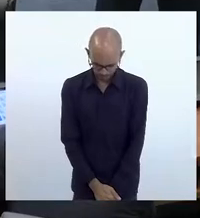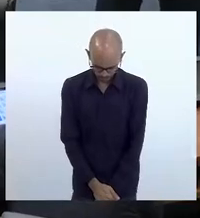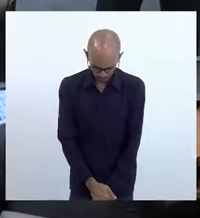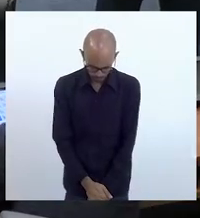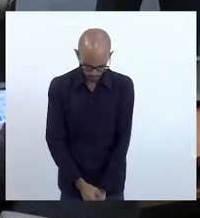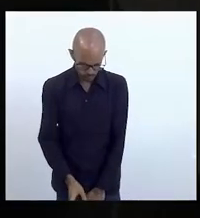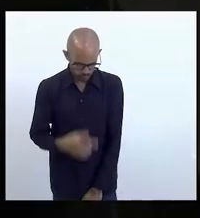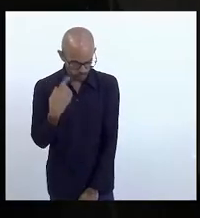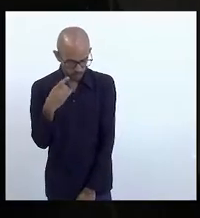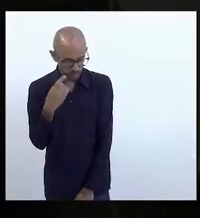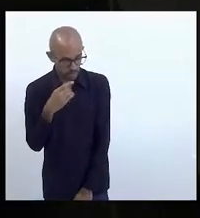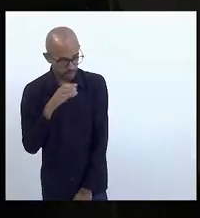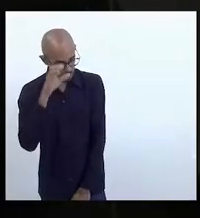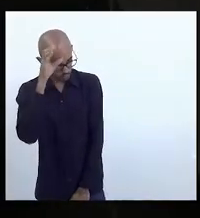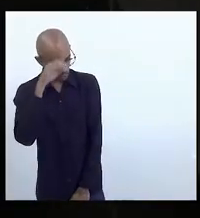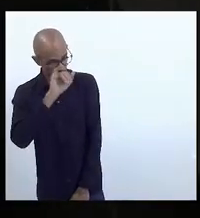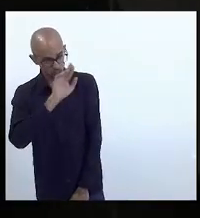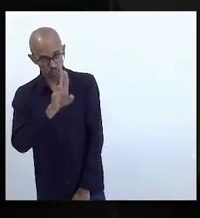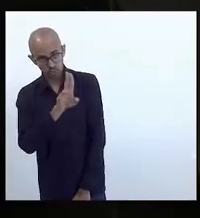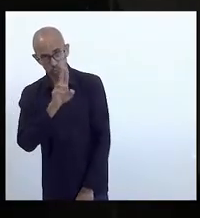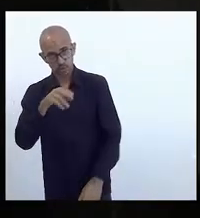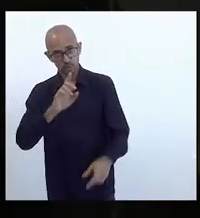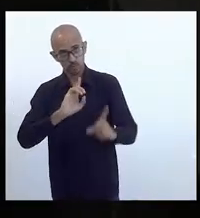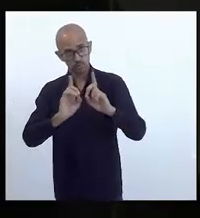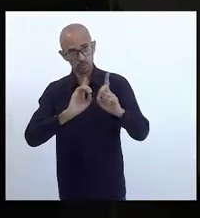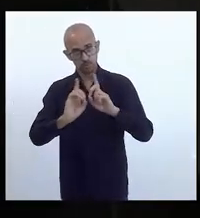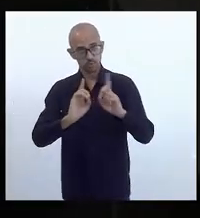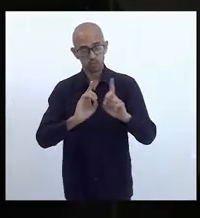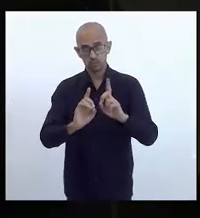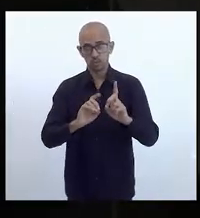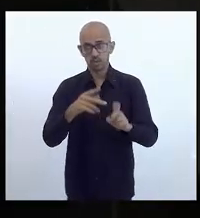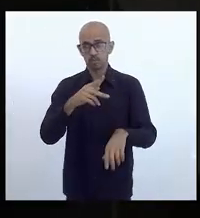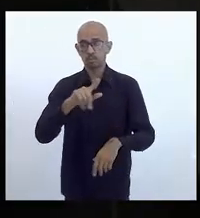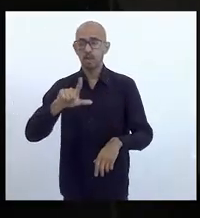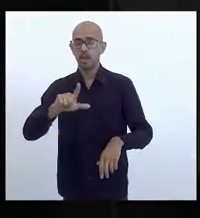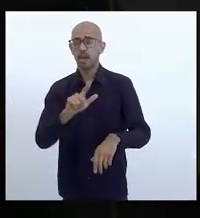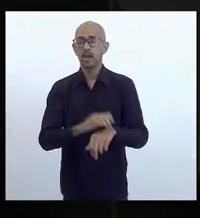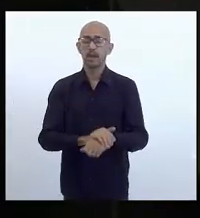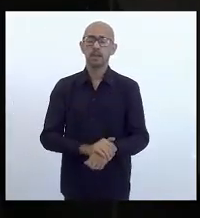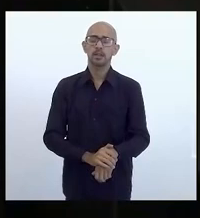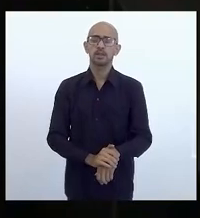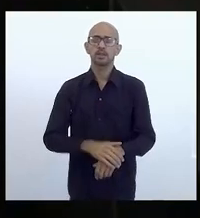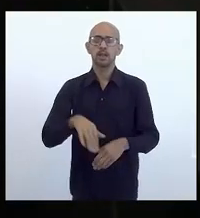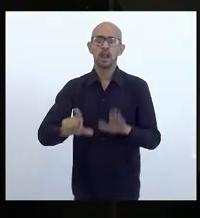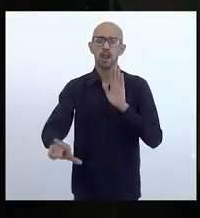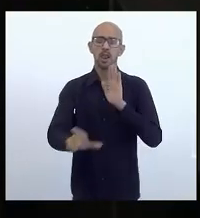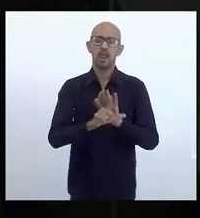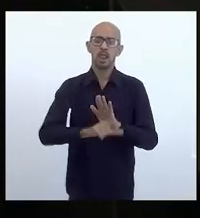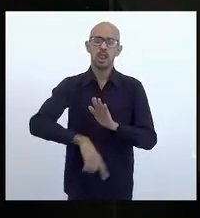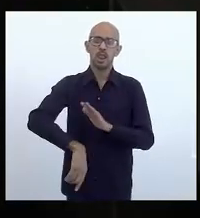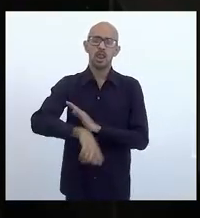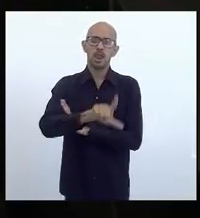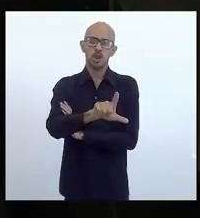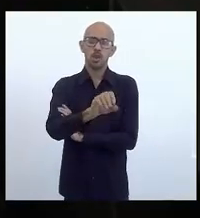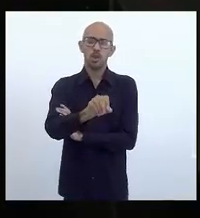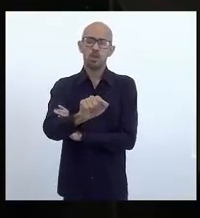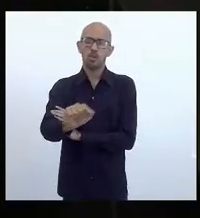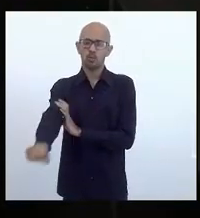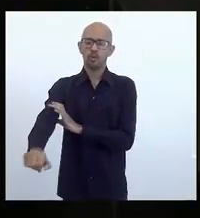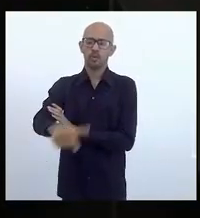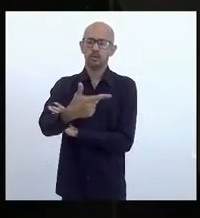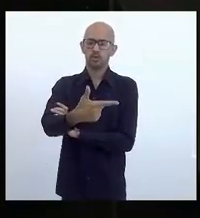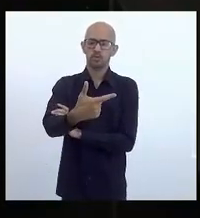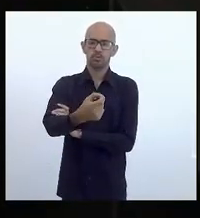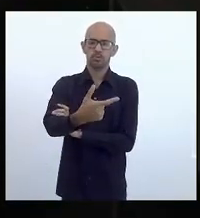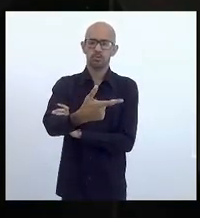Deputada Tia Ju, estamos fazendo a discussão do projeto da Lei Orçamentária Anual para 2022.